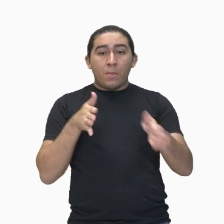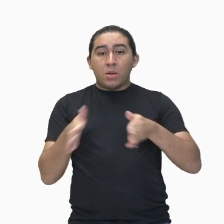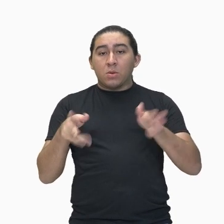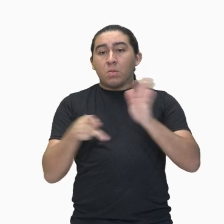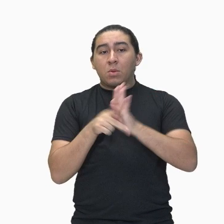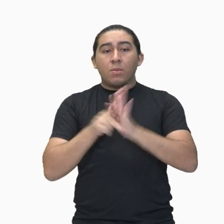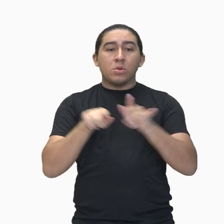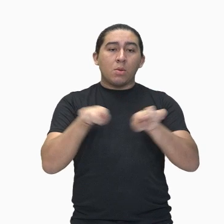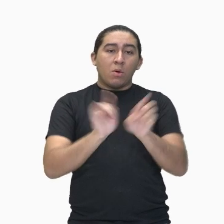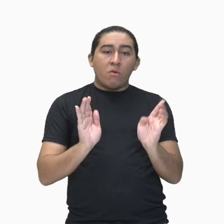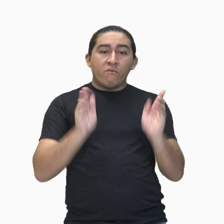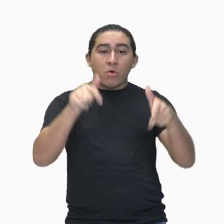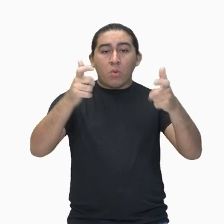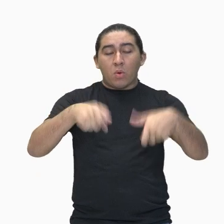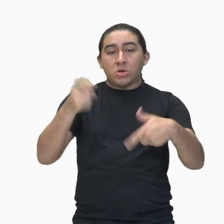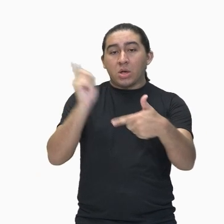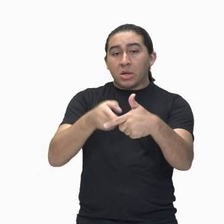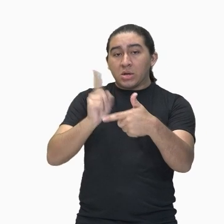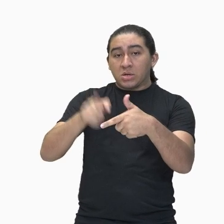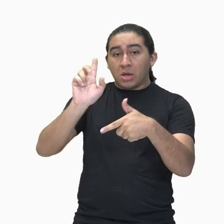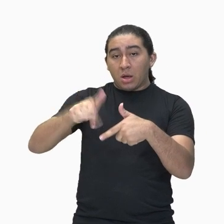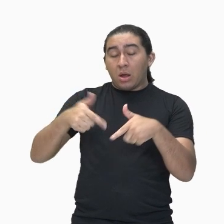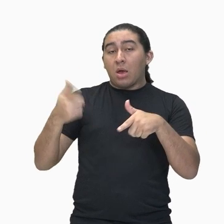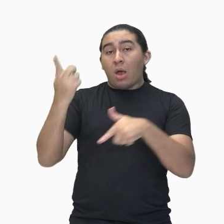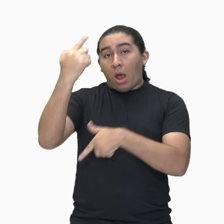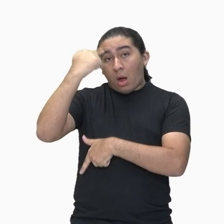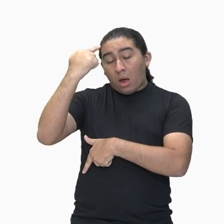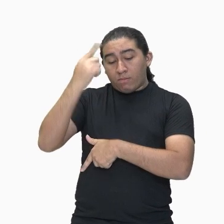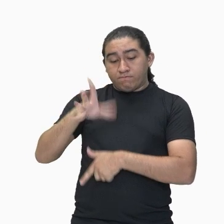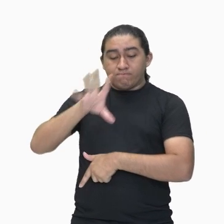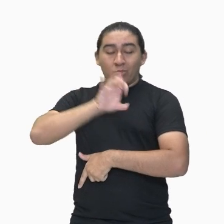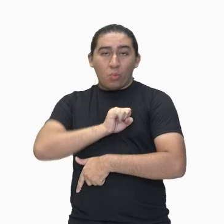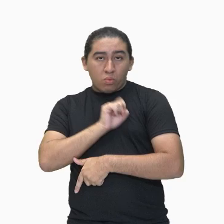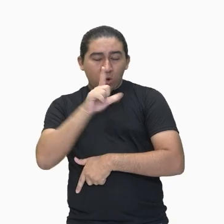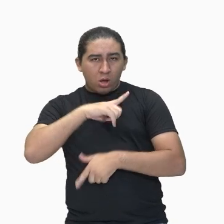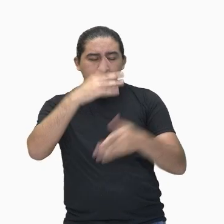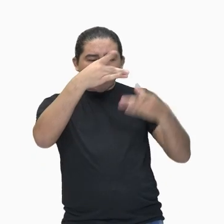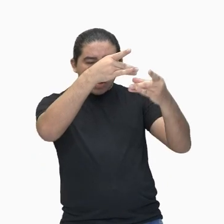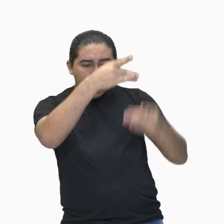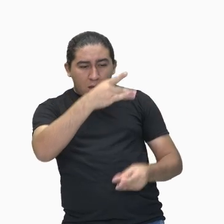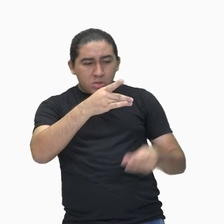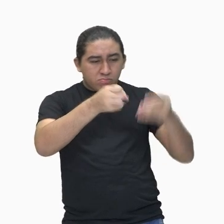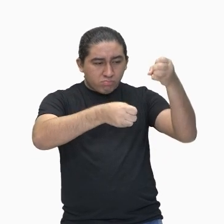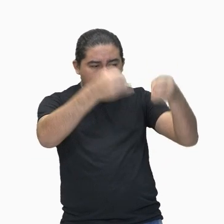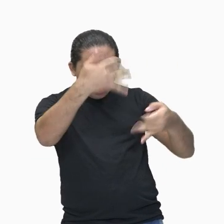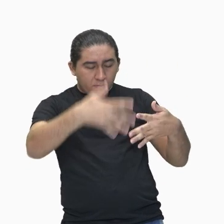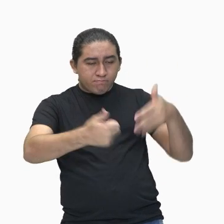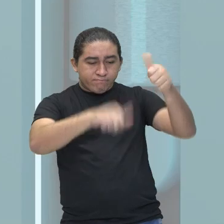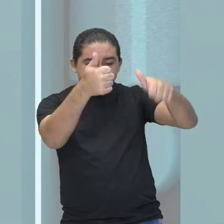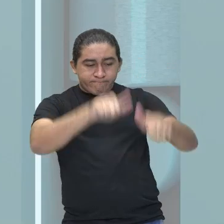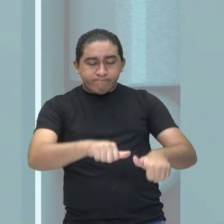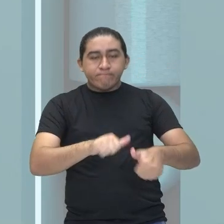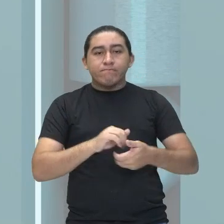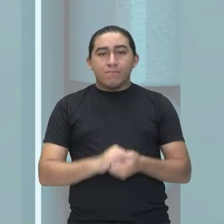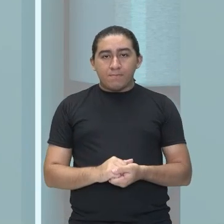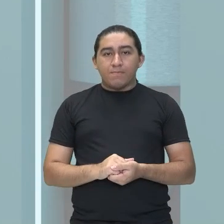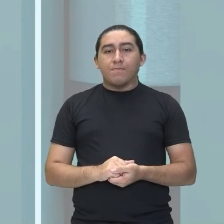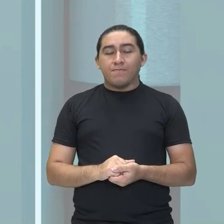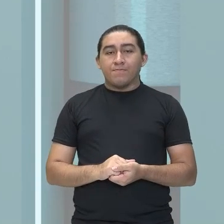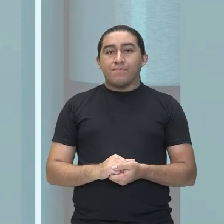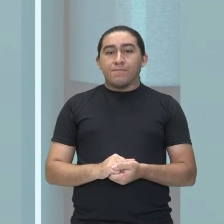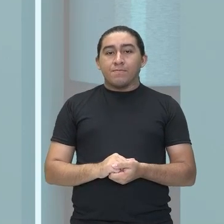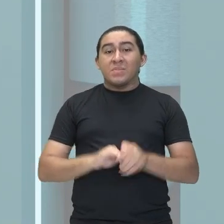barroco, vigente no período, especialmente no que diz respeito à crítica e à idealização amorosa.